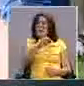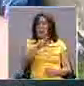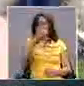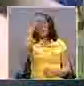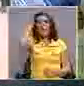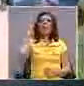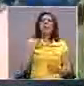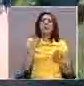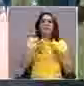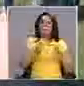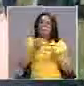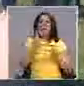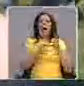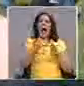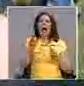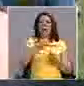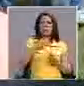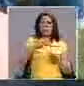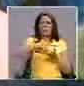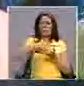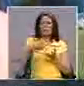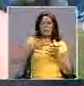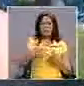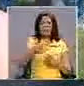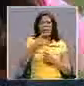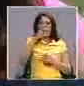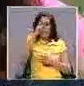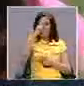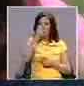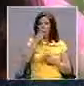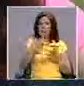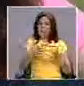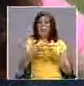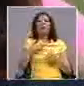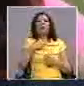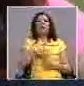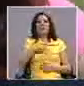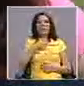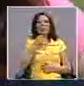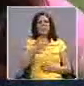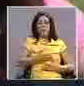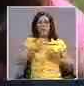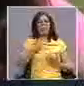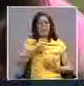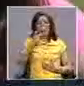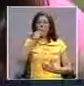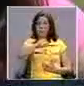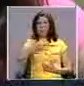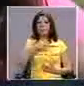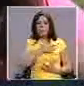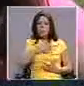relaxar. Há algumas posições que são um bocado exigentes do ponto de vista da flexibilidade. Sinto algumas melhorias na minha condição